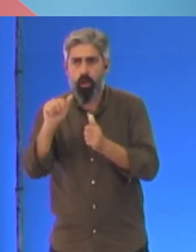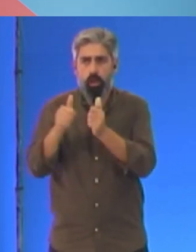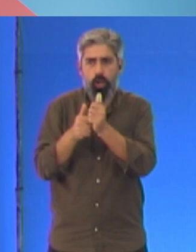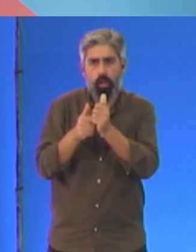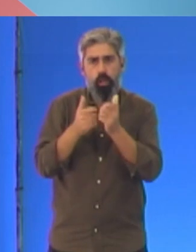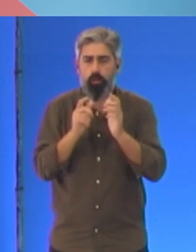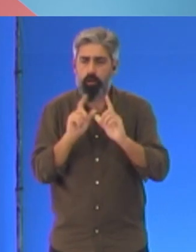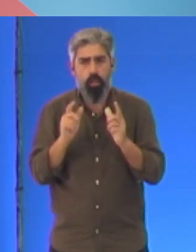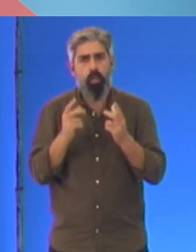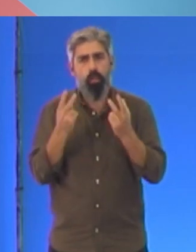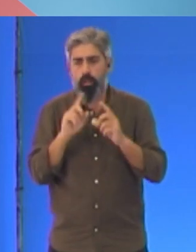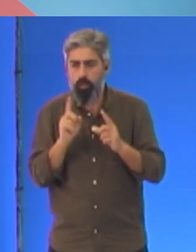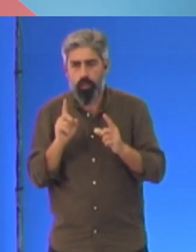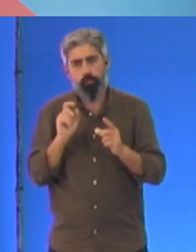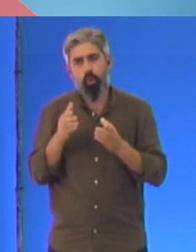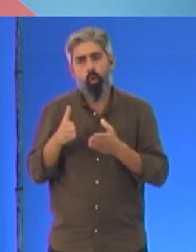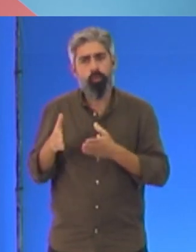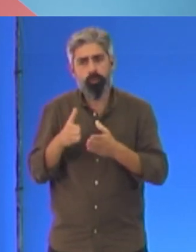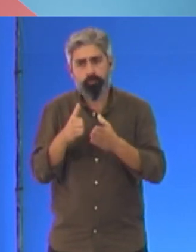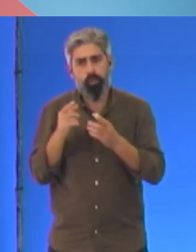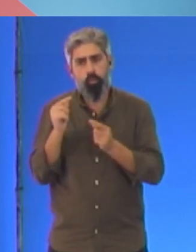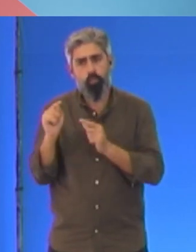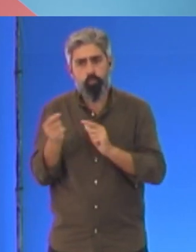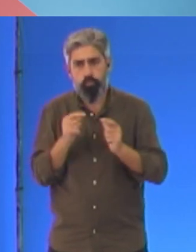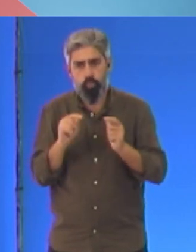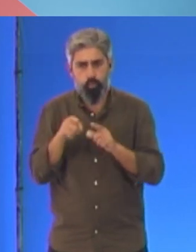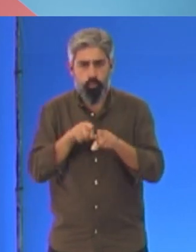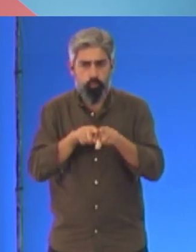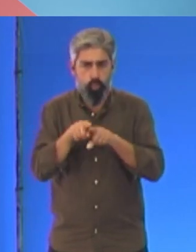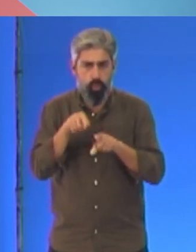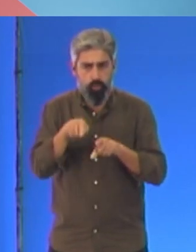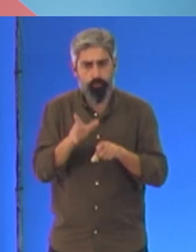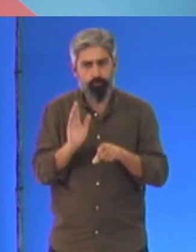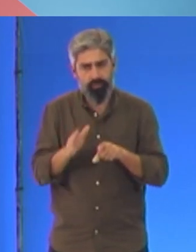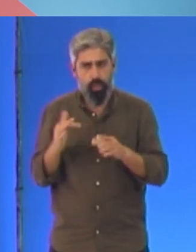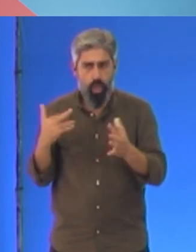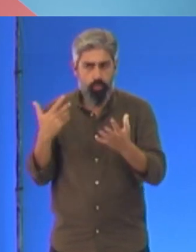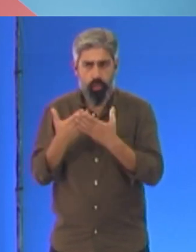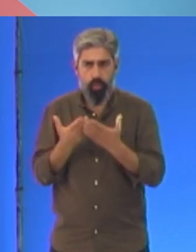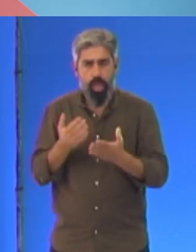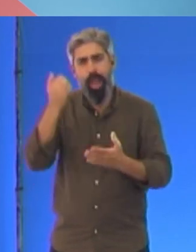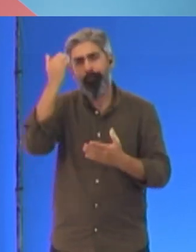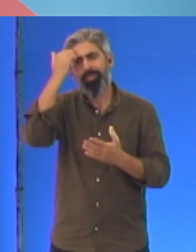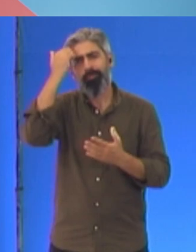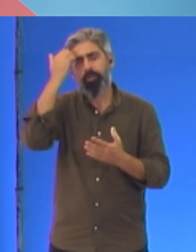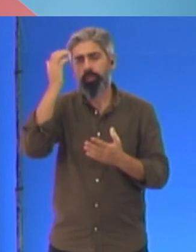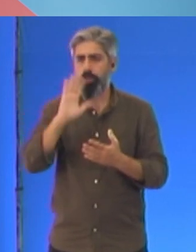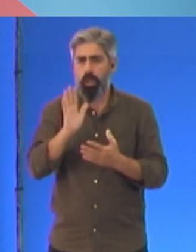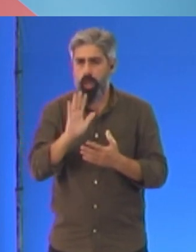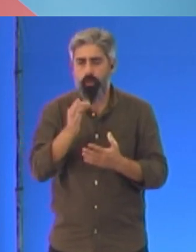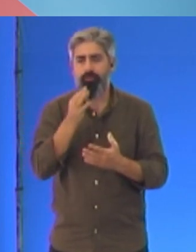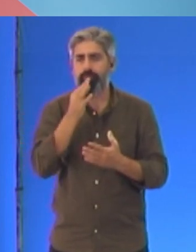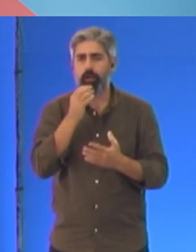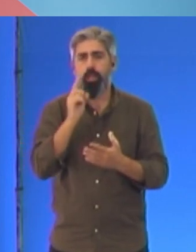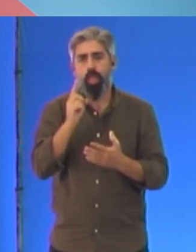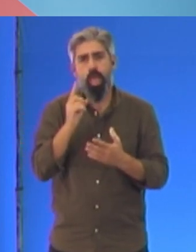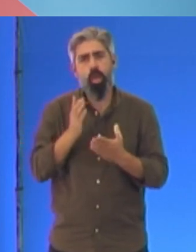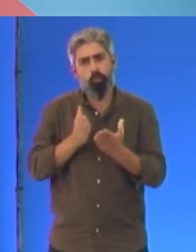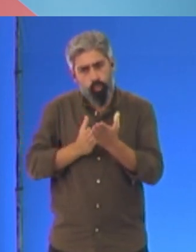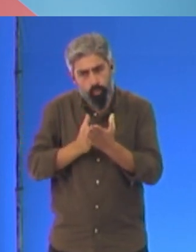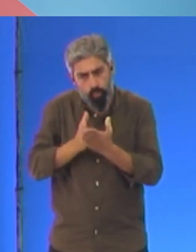a avaliação da orientação política que nos trouxe até aqui não é de arrependimentos que falamos nós falamos é de